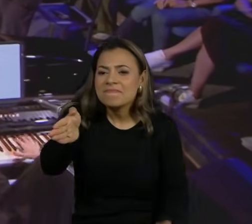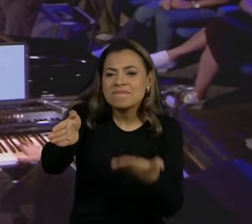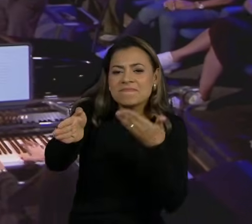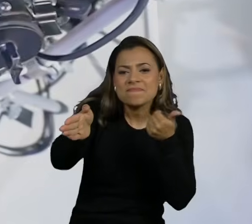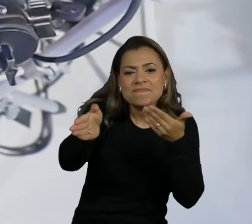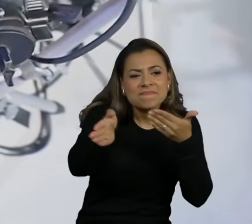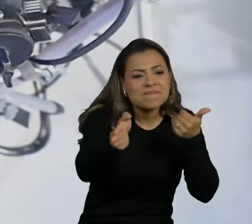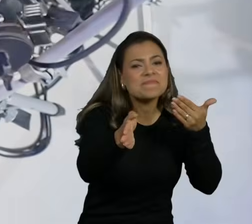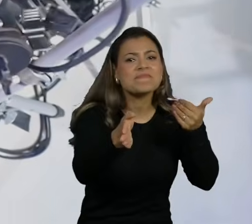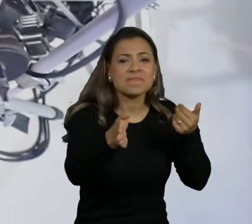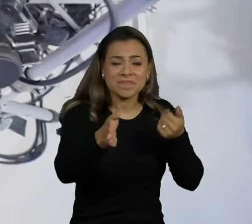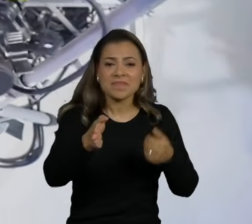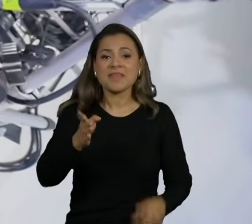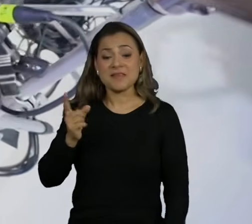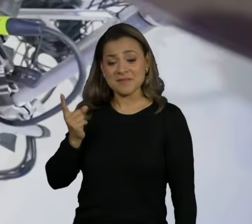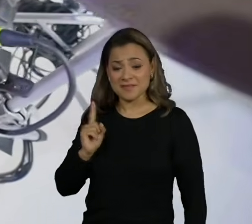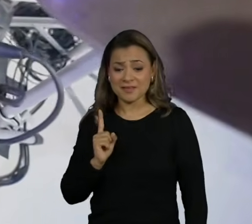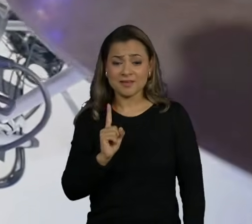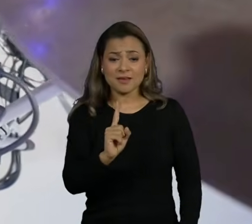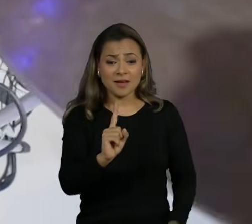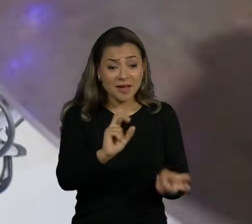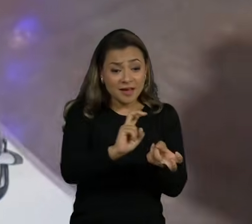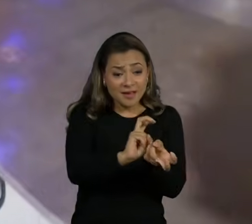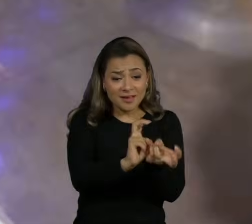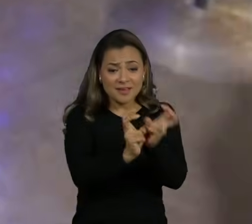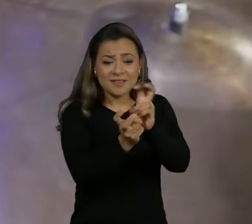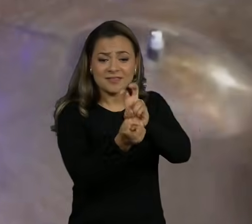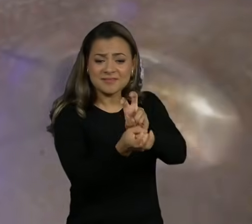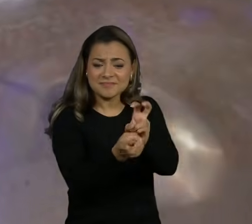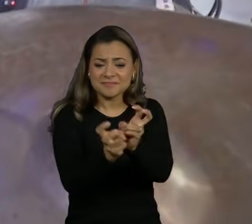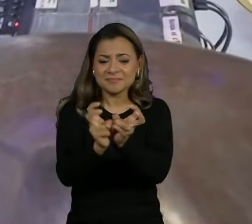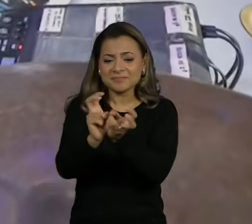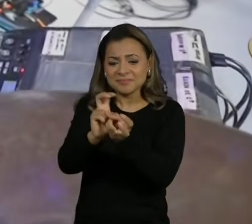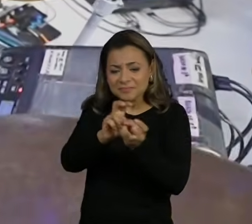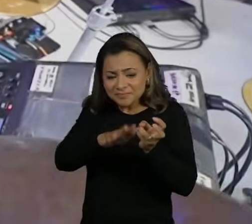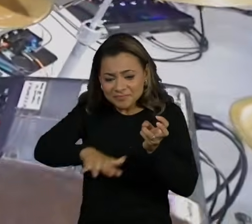e a poeira senta no chão,